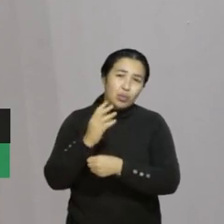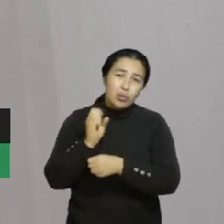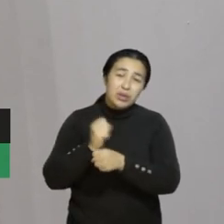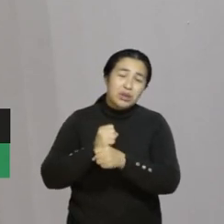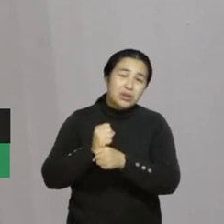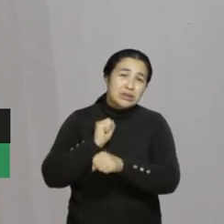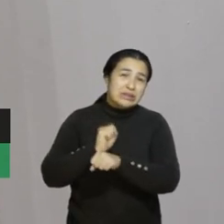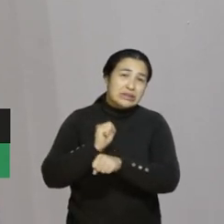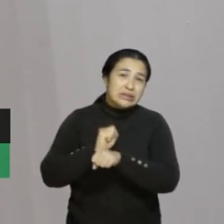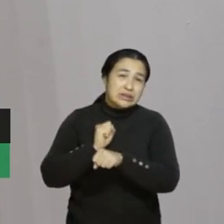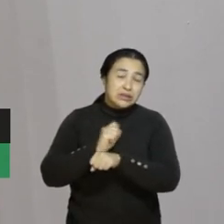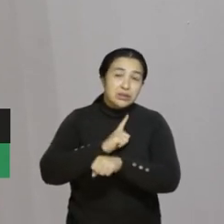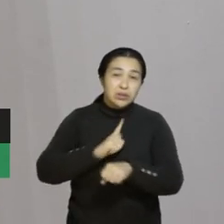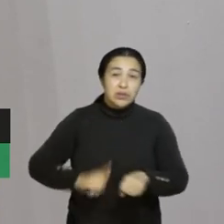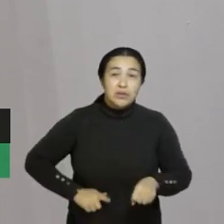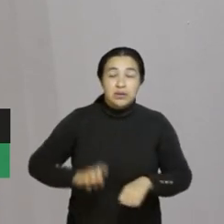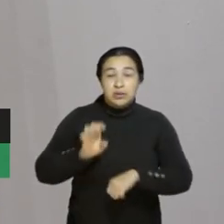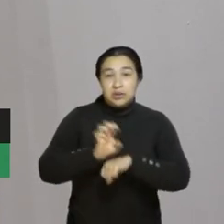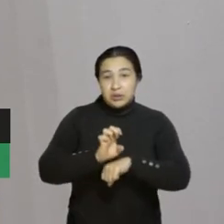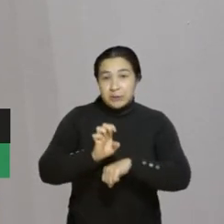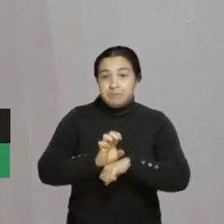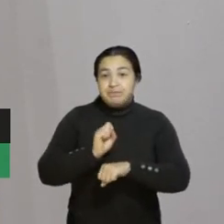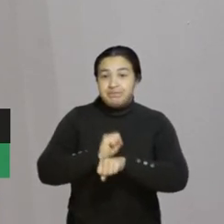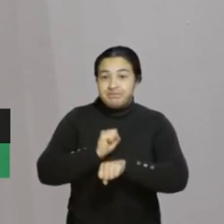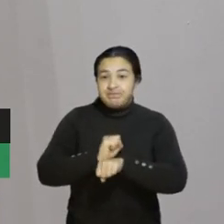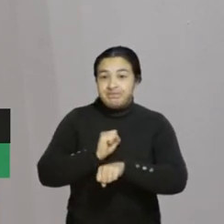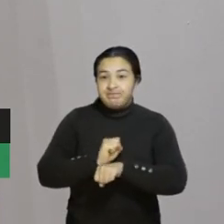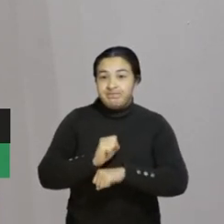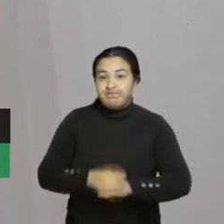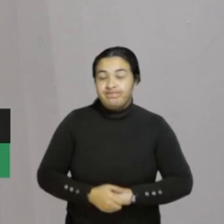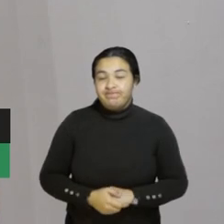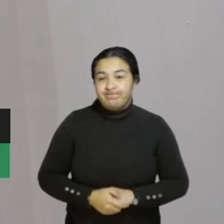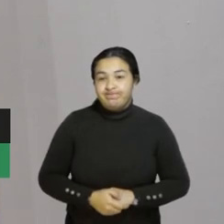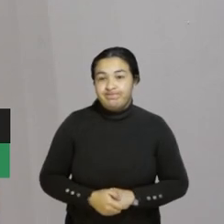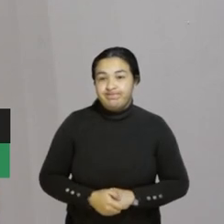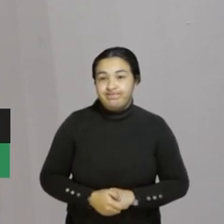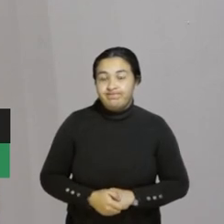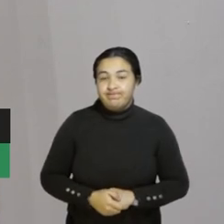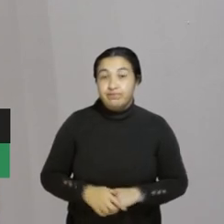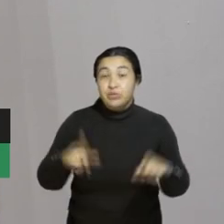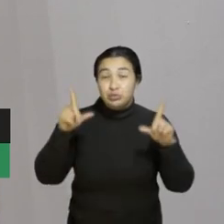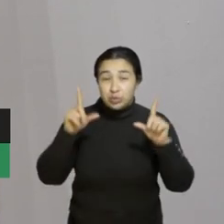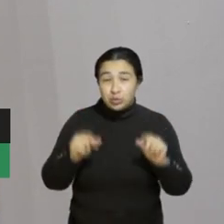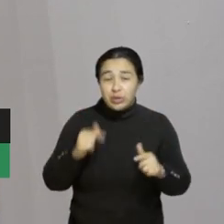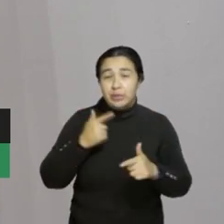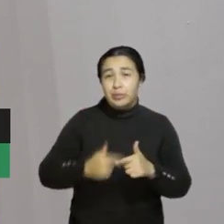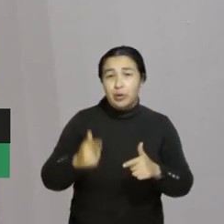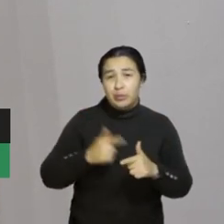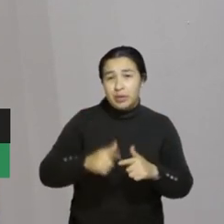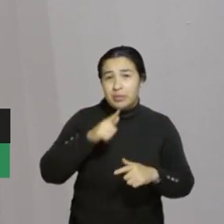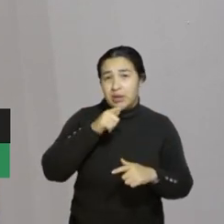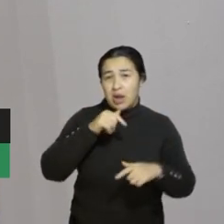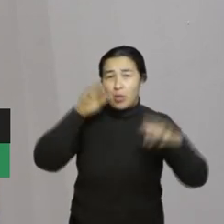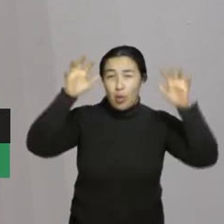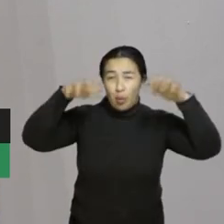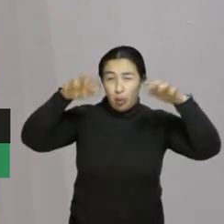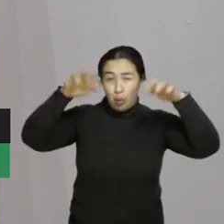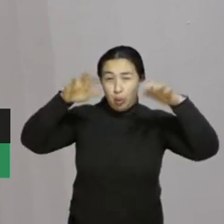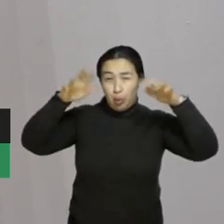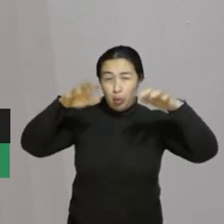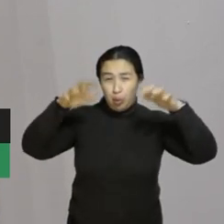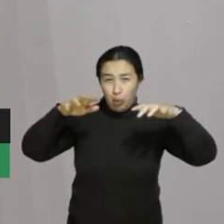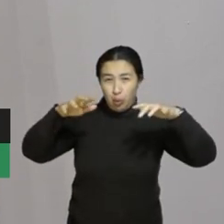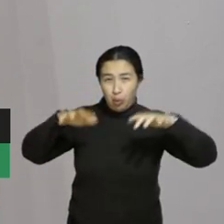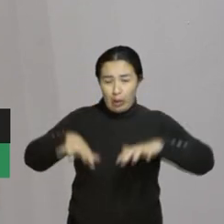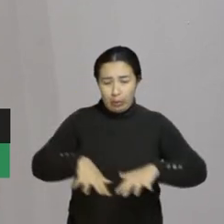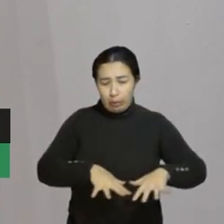do governo do Estado para mitigar o processo de mitigar e